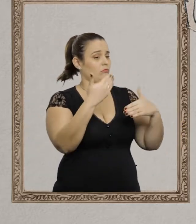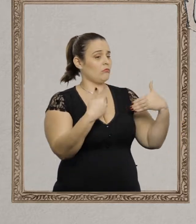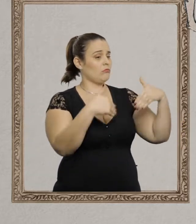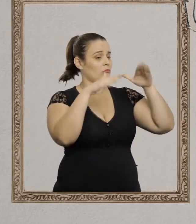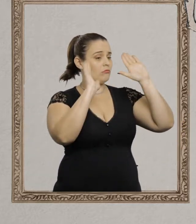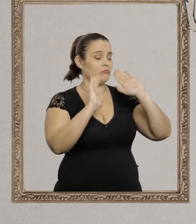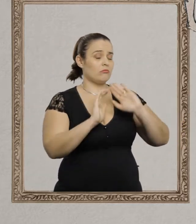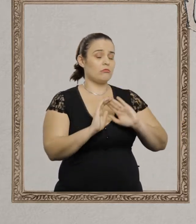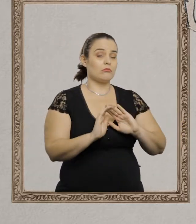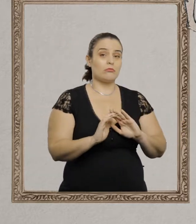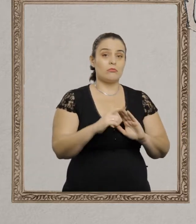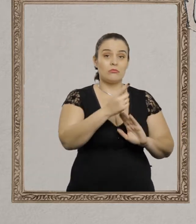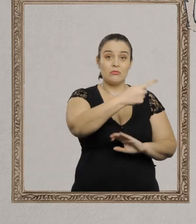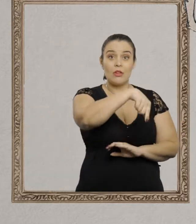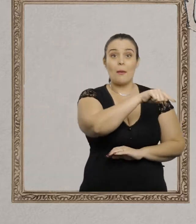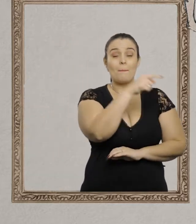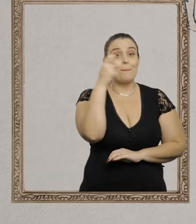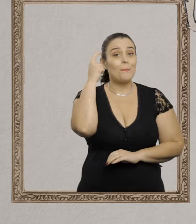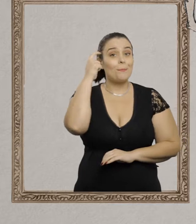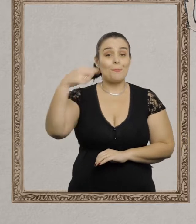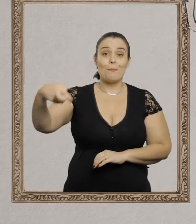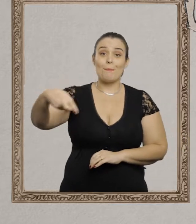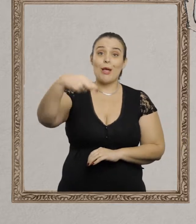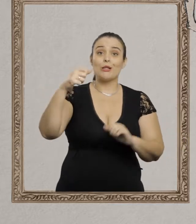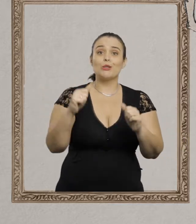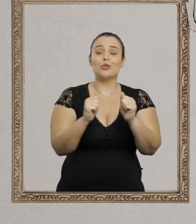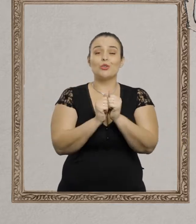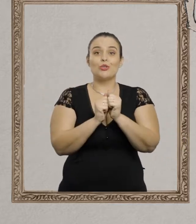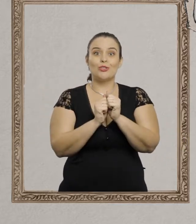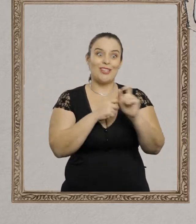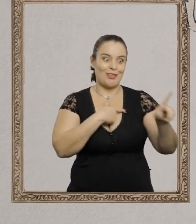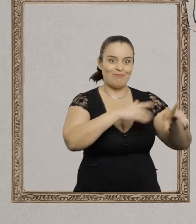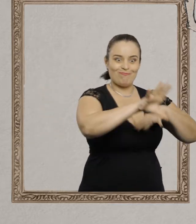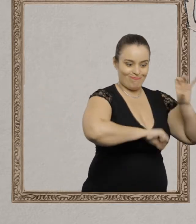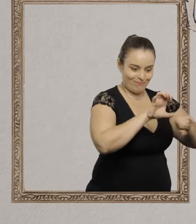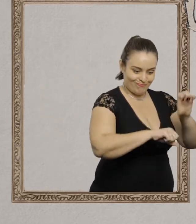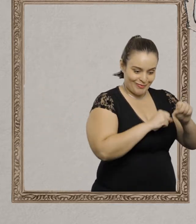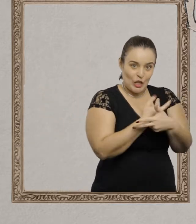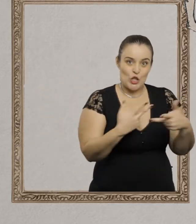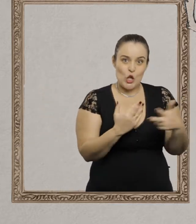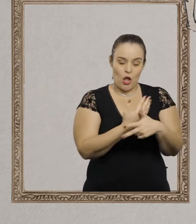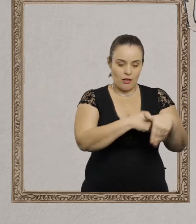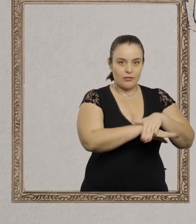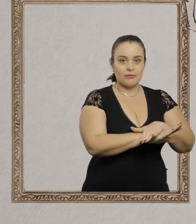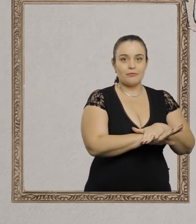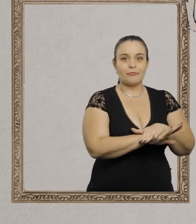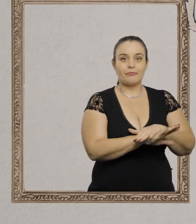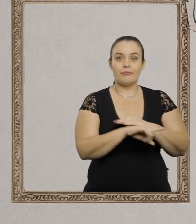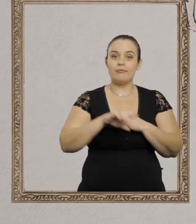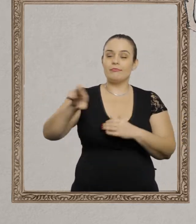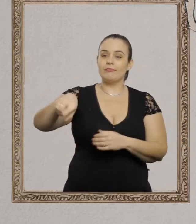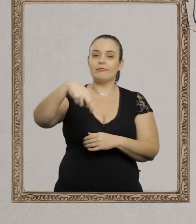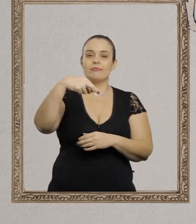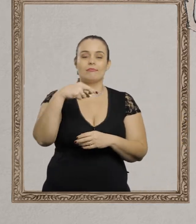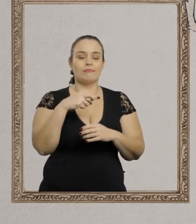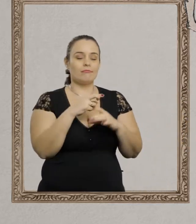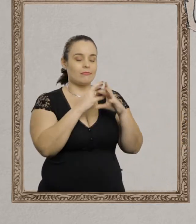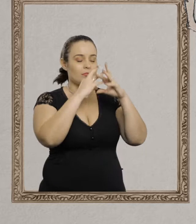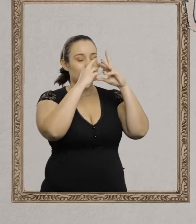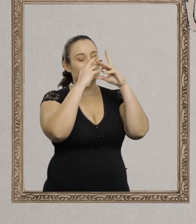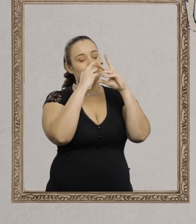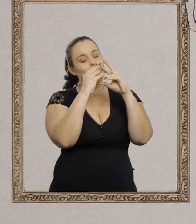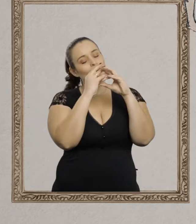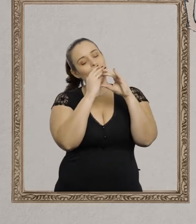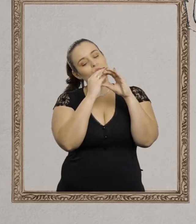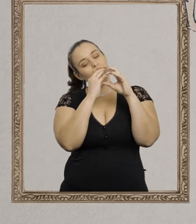meninos acharam que Peter iria junto com eles. Todos saíram correndo para pegar as suas coisas. Peter pegou sua flauta e